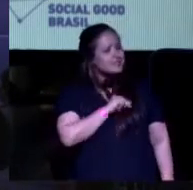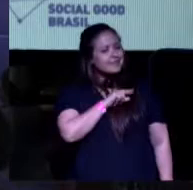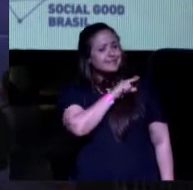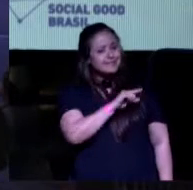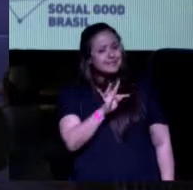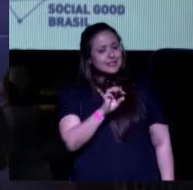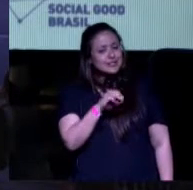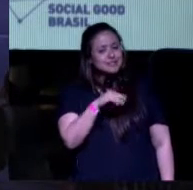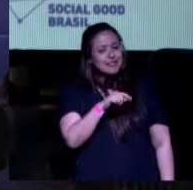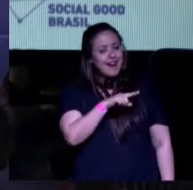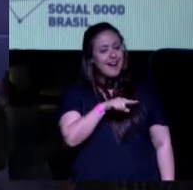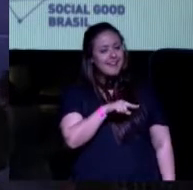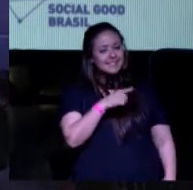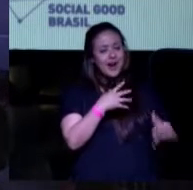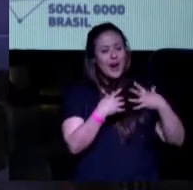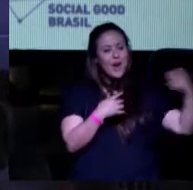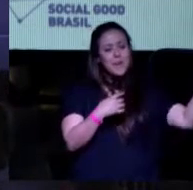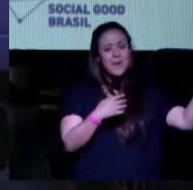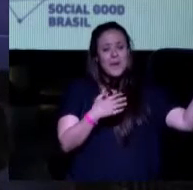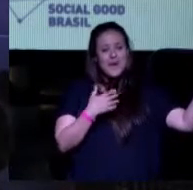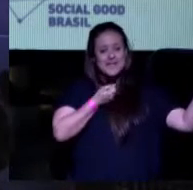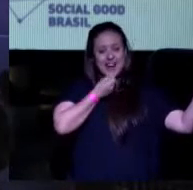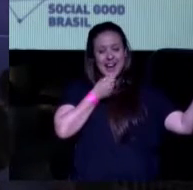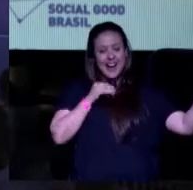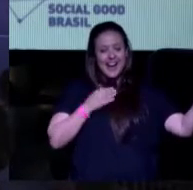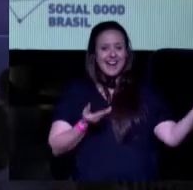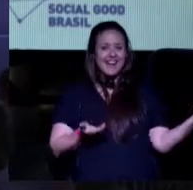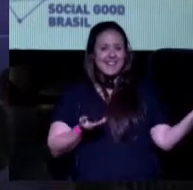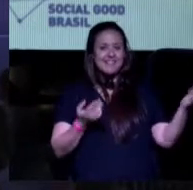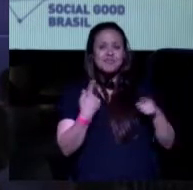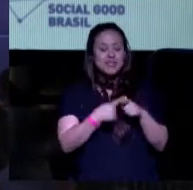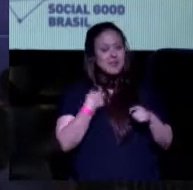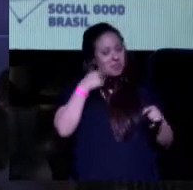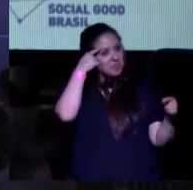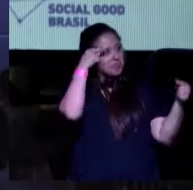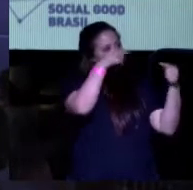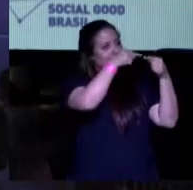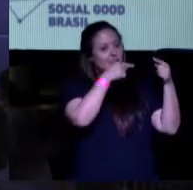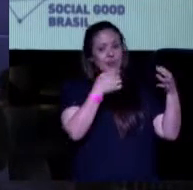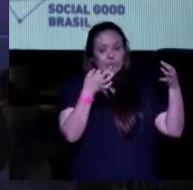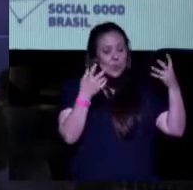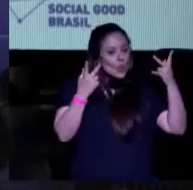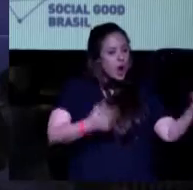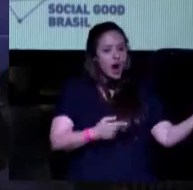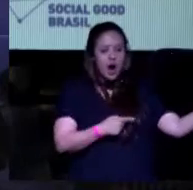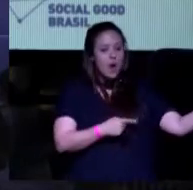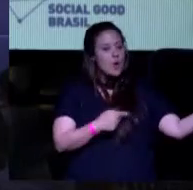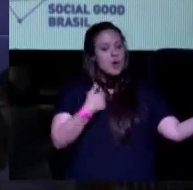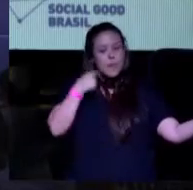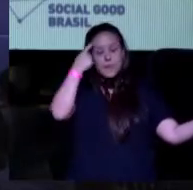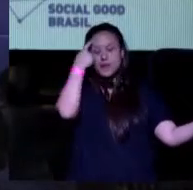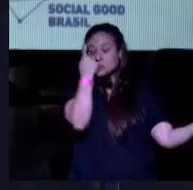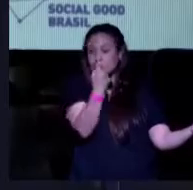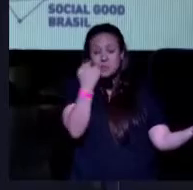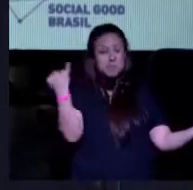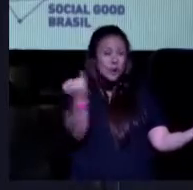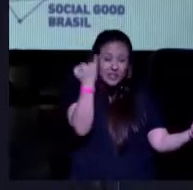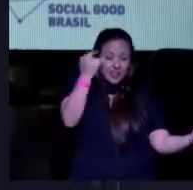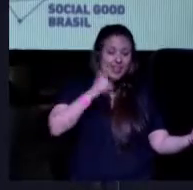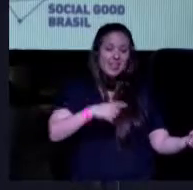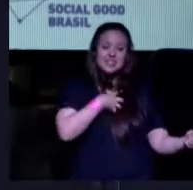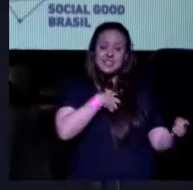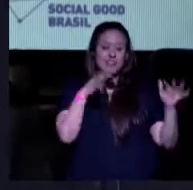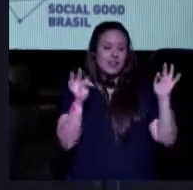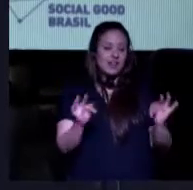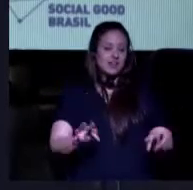pensamento volta complementar então porque eu acho que eu tenho um componente muito importante a felicidade um componente de inovação sem se se